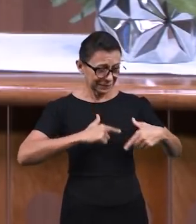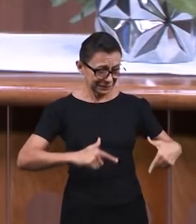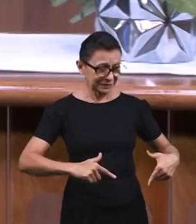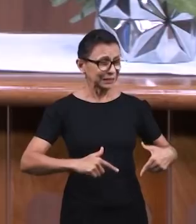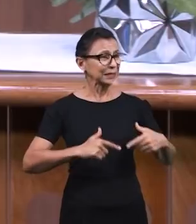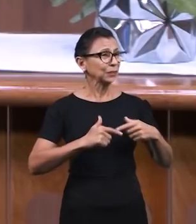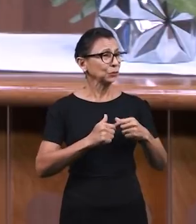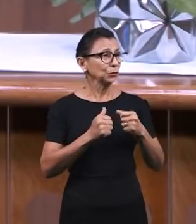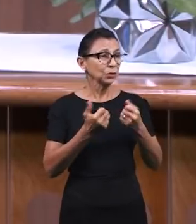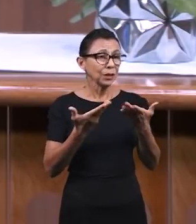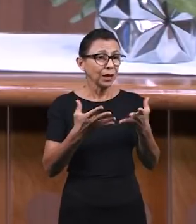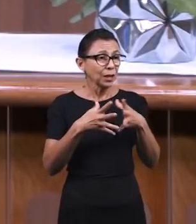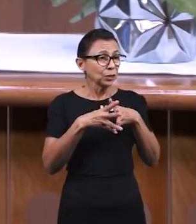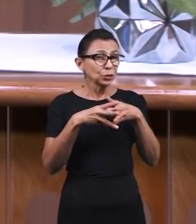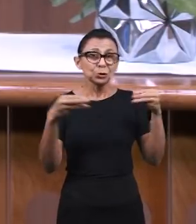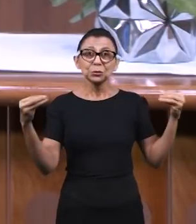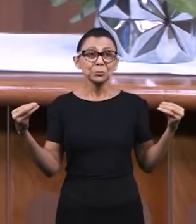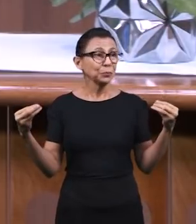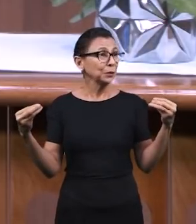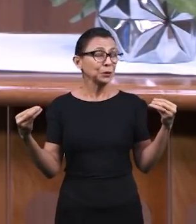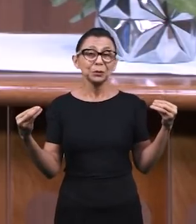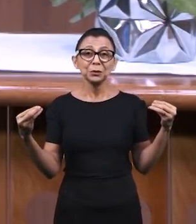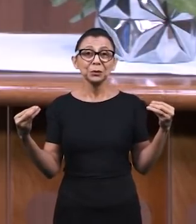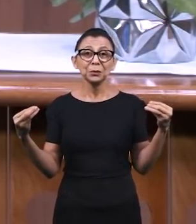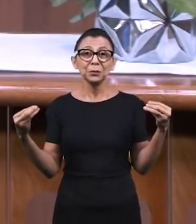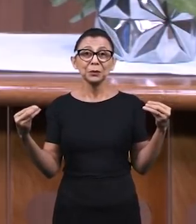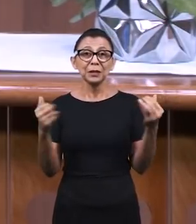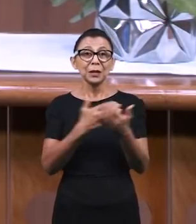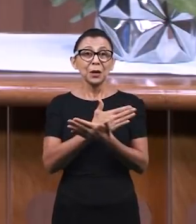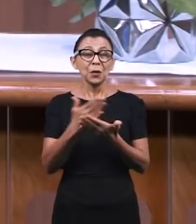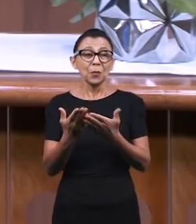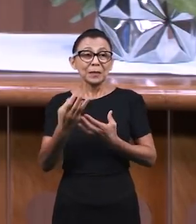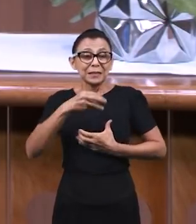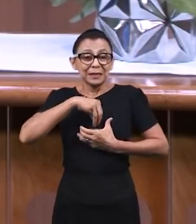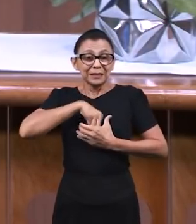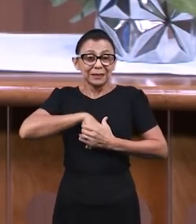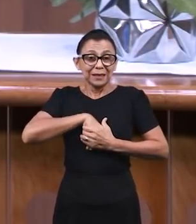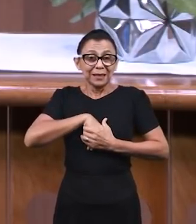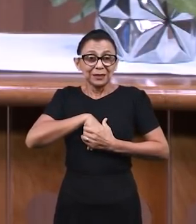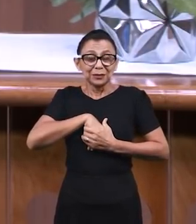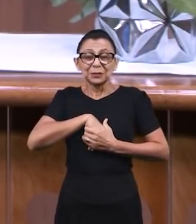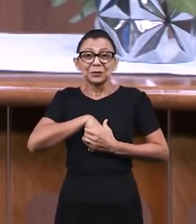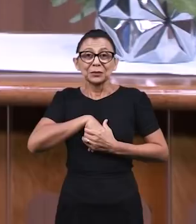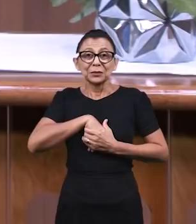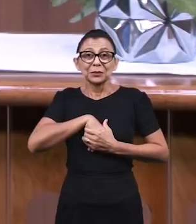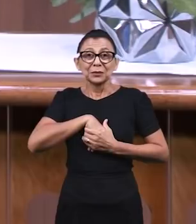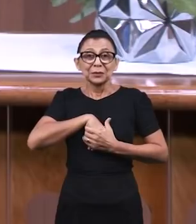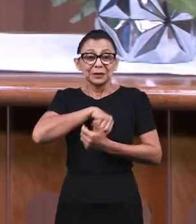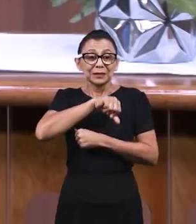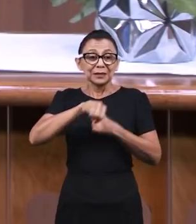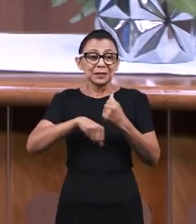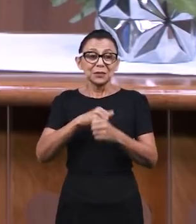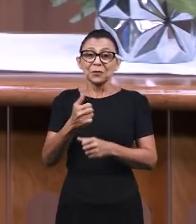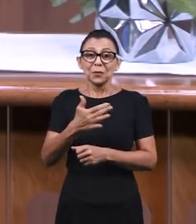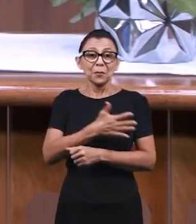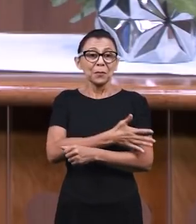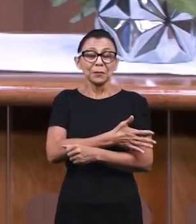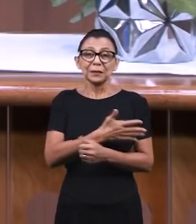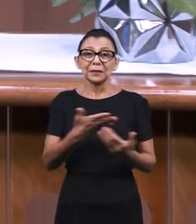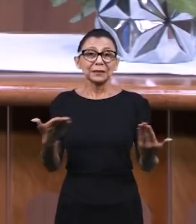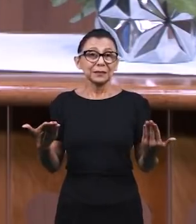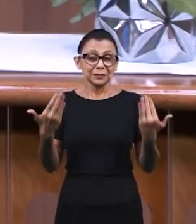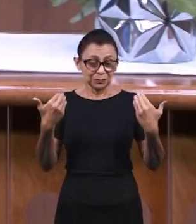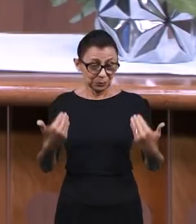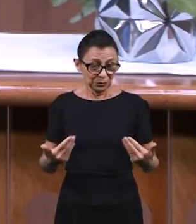comecei a sentir uma coisa nova, uma coisa interior. O que aconteceu com essa senhora? Ela foi à fonte